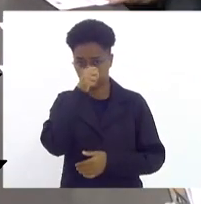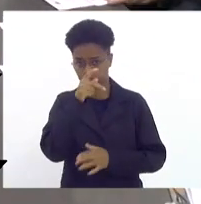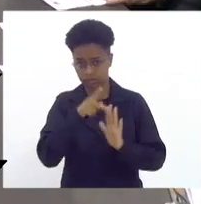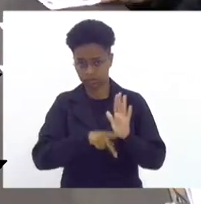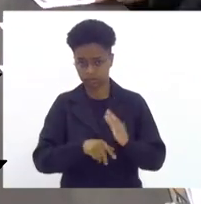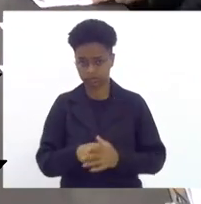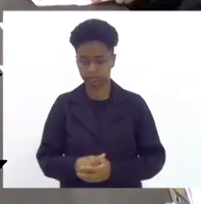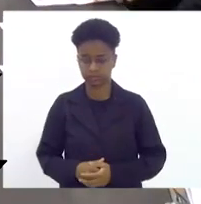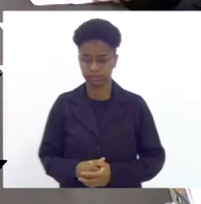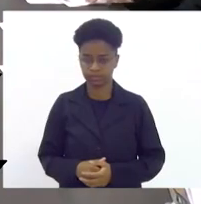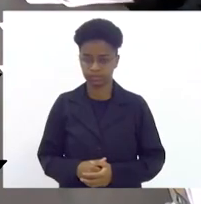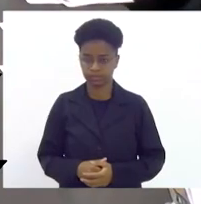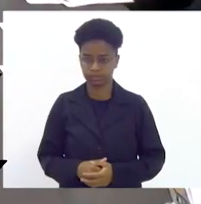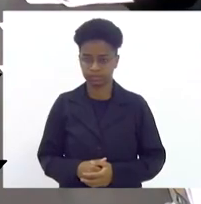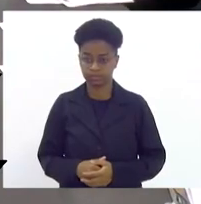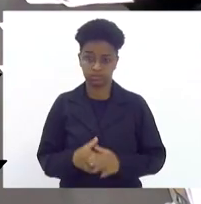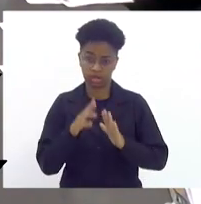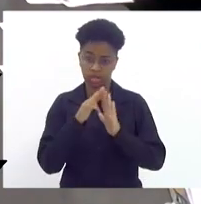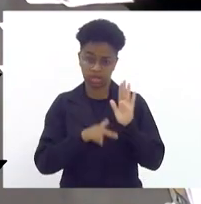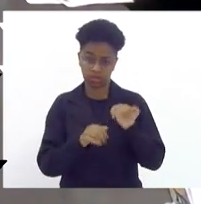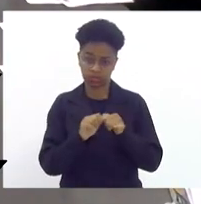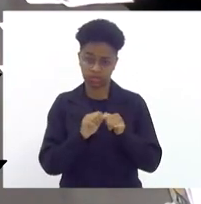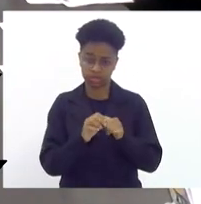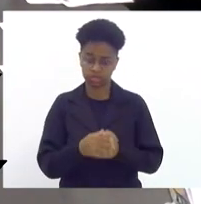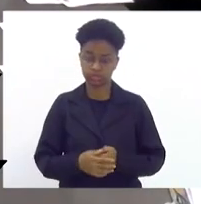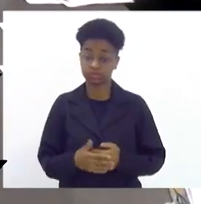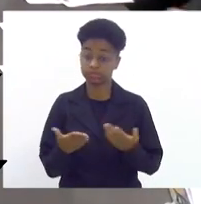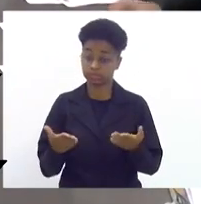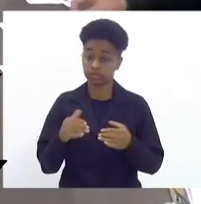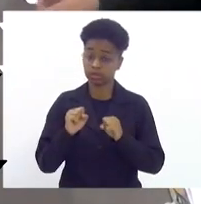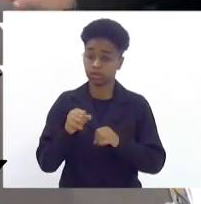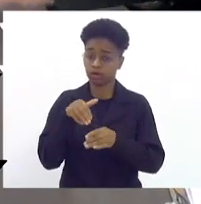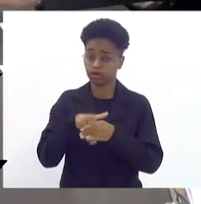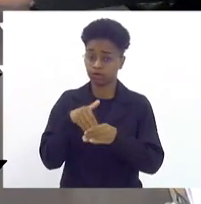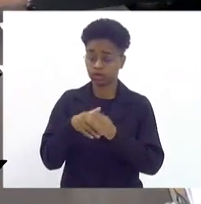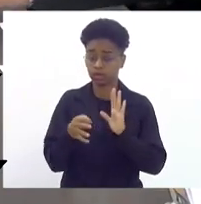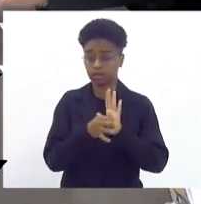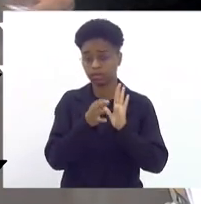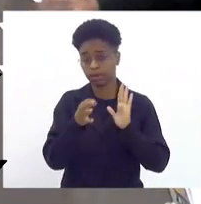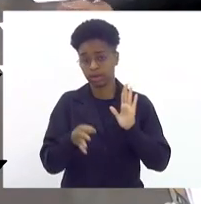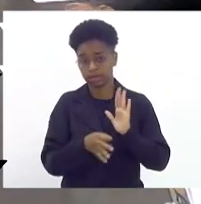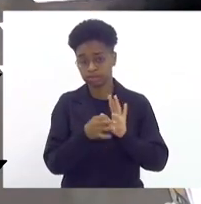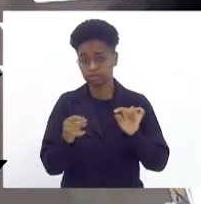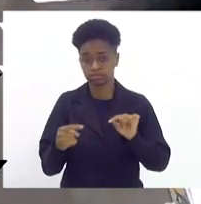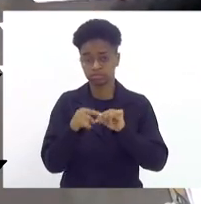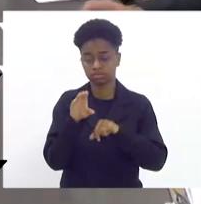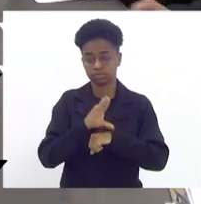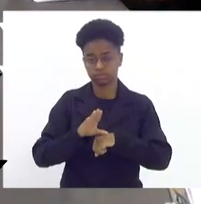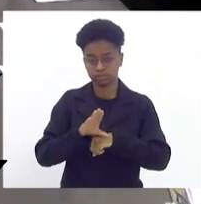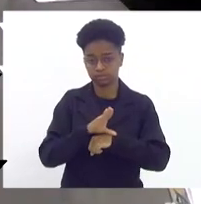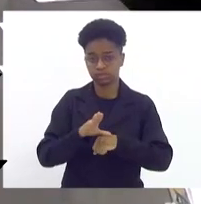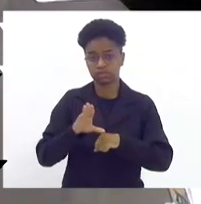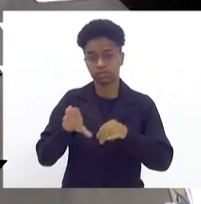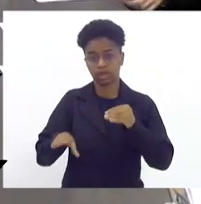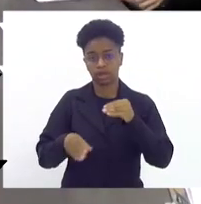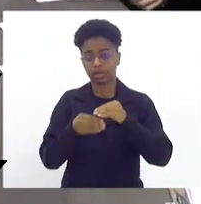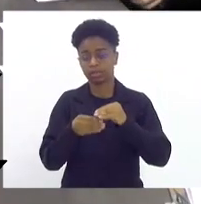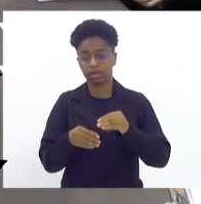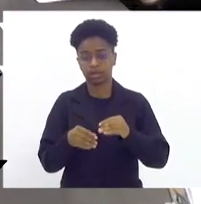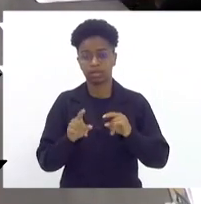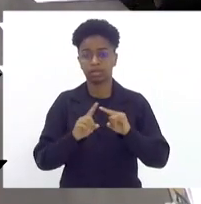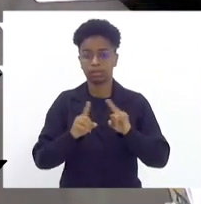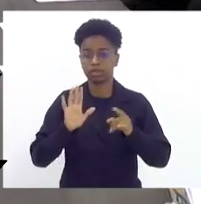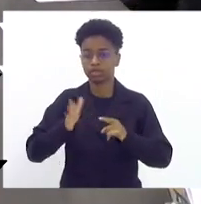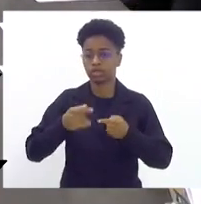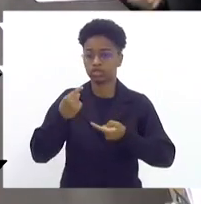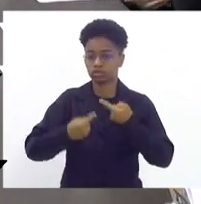Então, fica por conta do relator. Então, em votação, o parecer é pela constitucionalidade com emendas na forma discutida